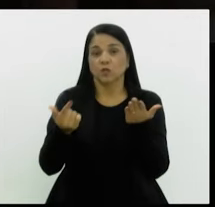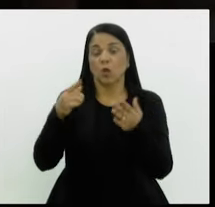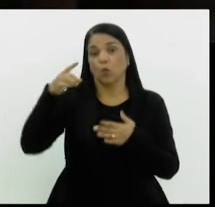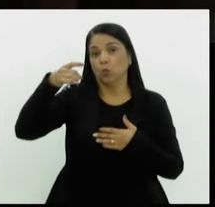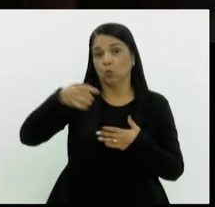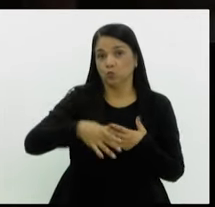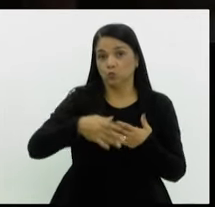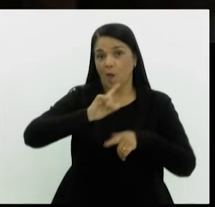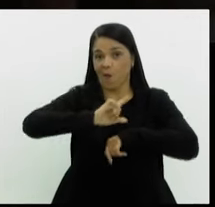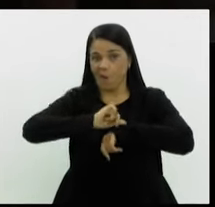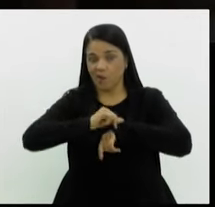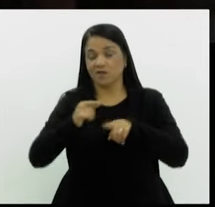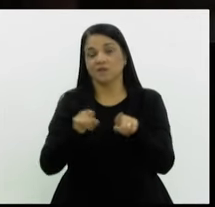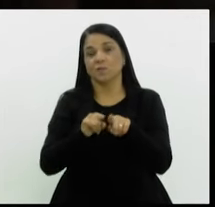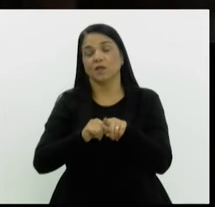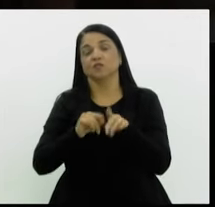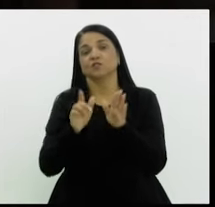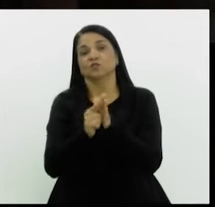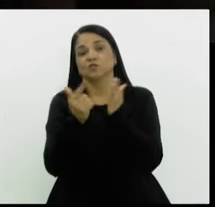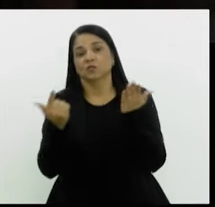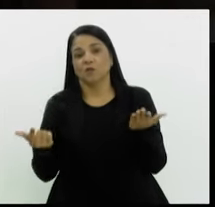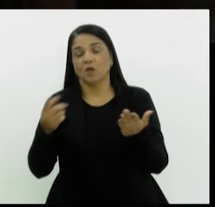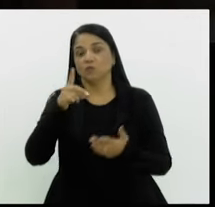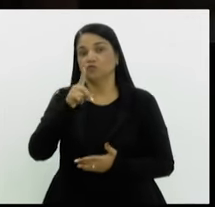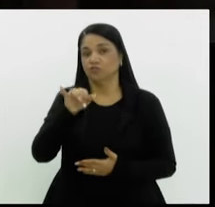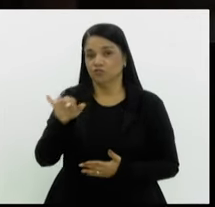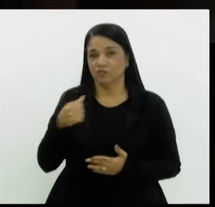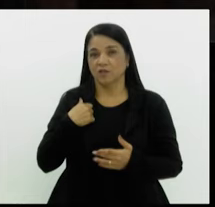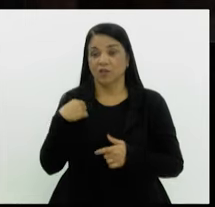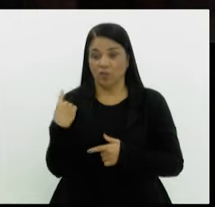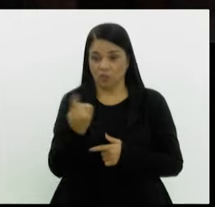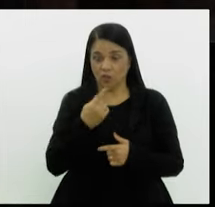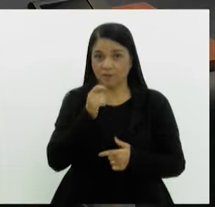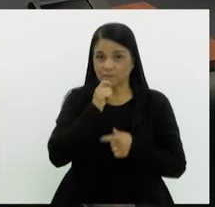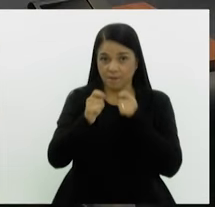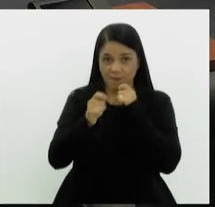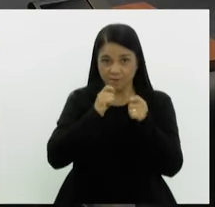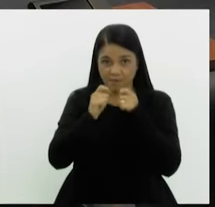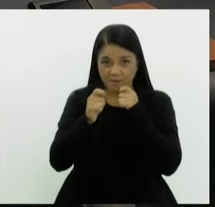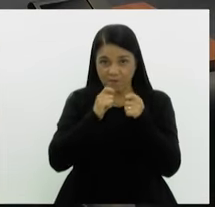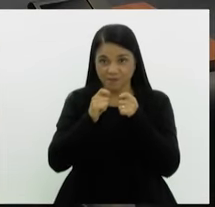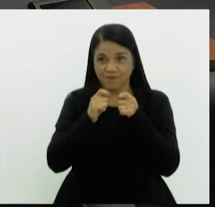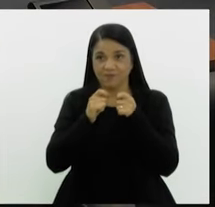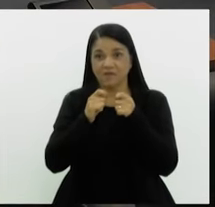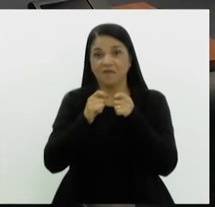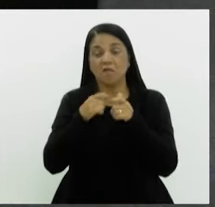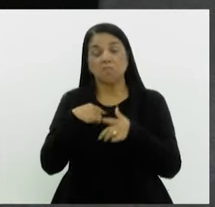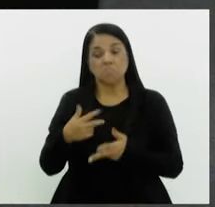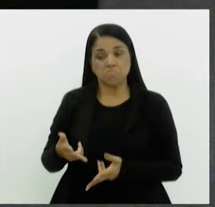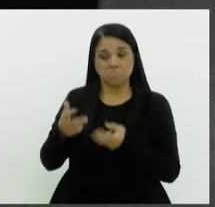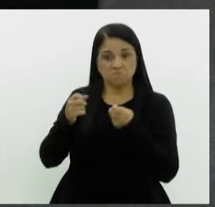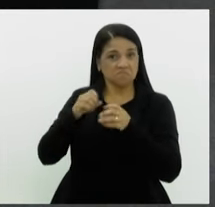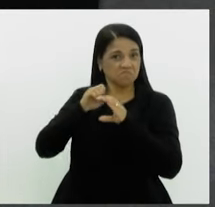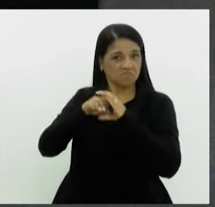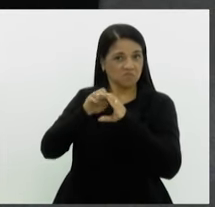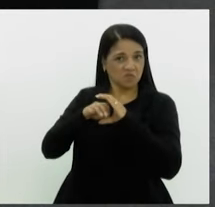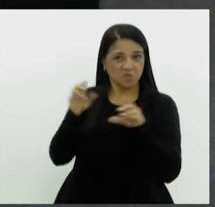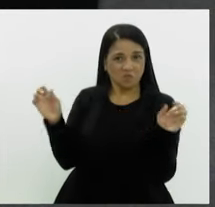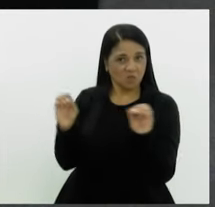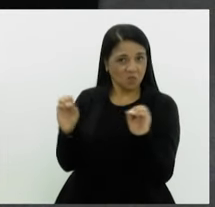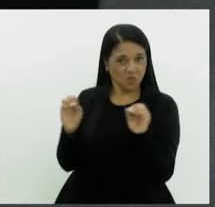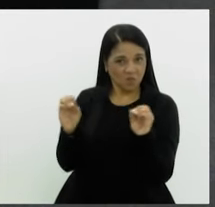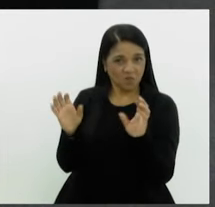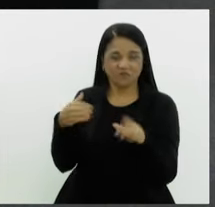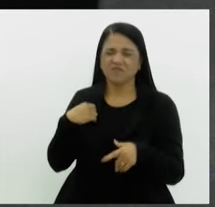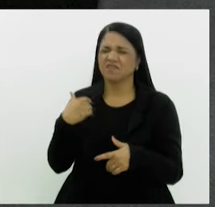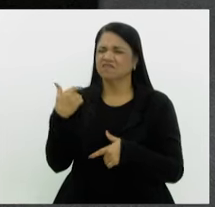E nós trabalhávamos, nós todos, jornalistas, Notei que o senhor não citou o Globo, porque naquela época... Não, não. No